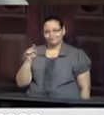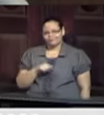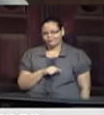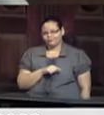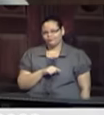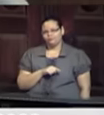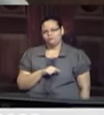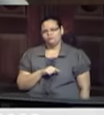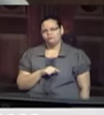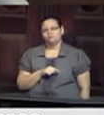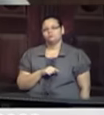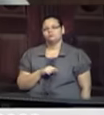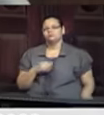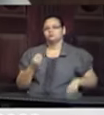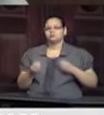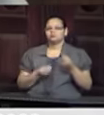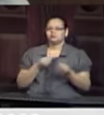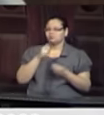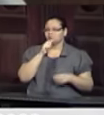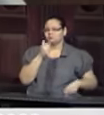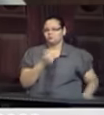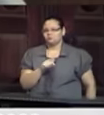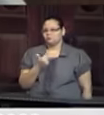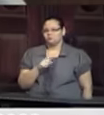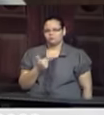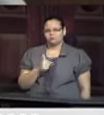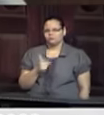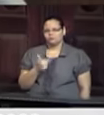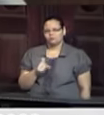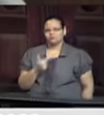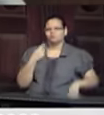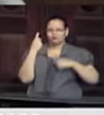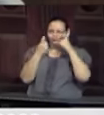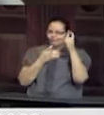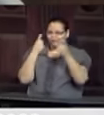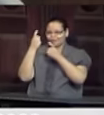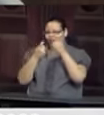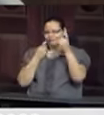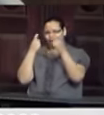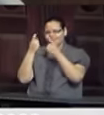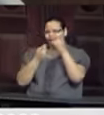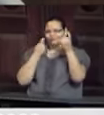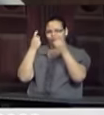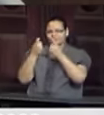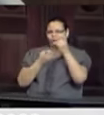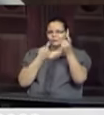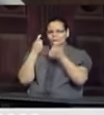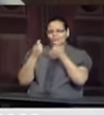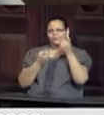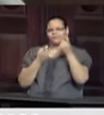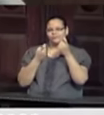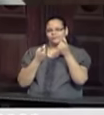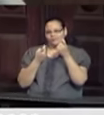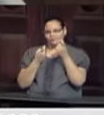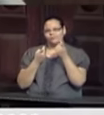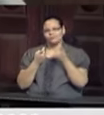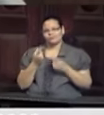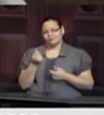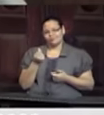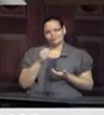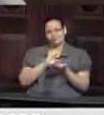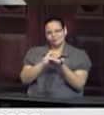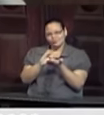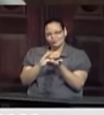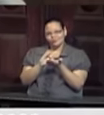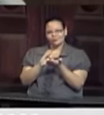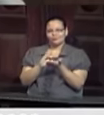vetou, como não tivesse nenhuma preocupação com os gastos públicos. Como